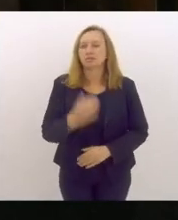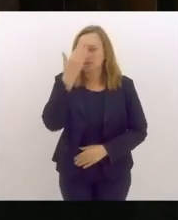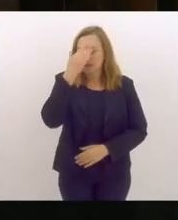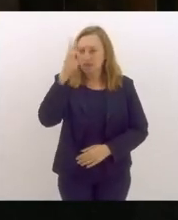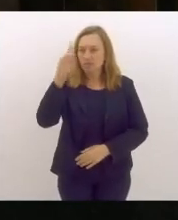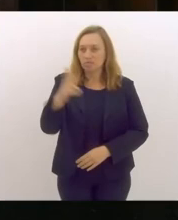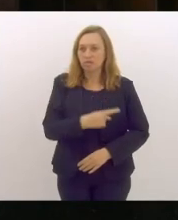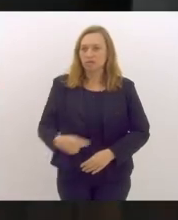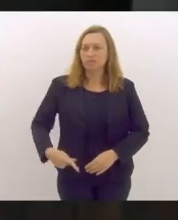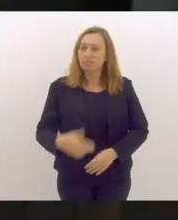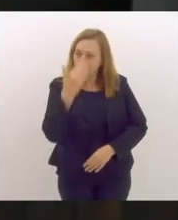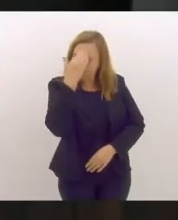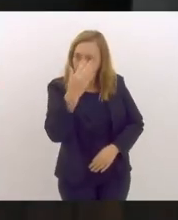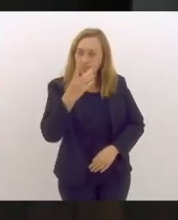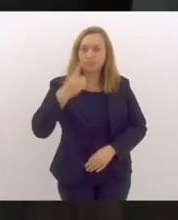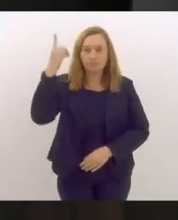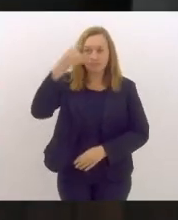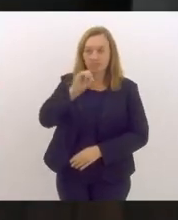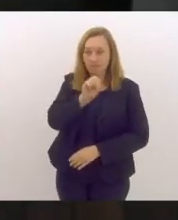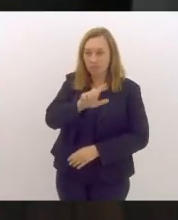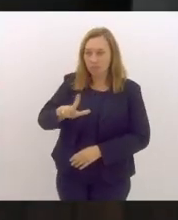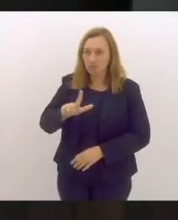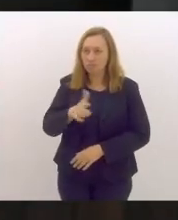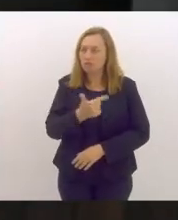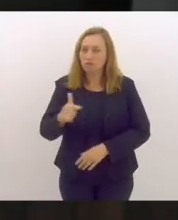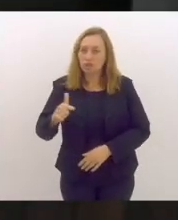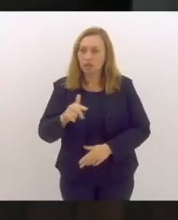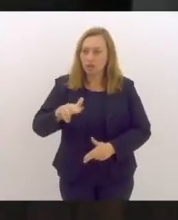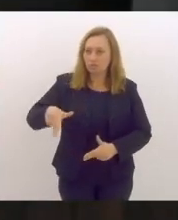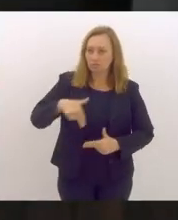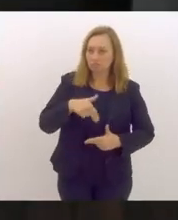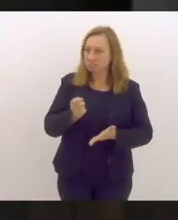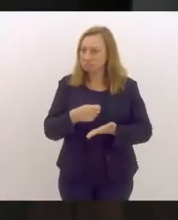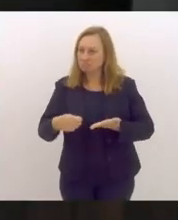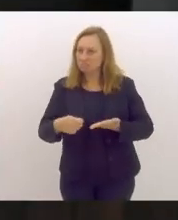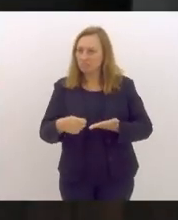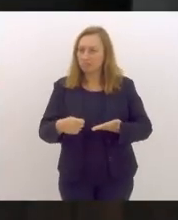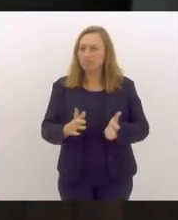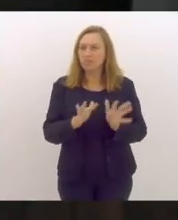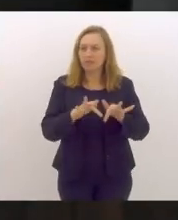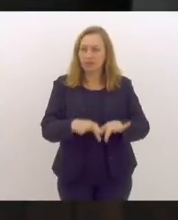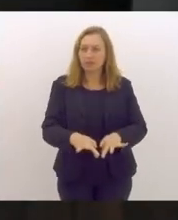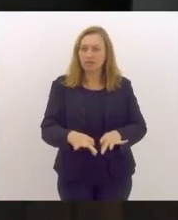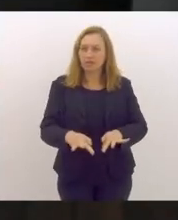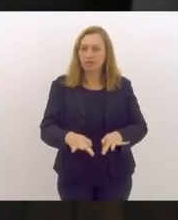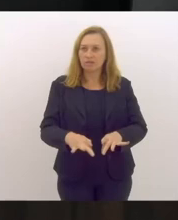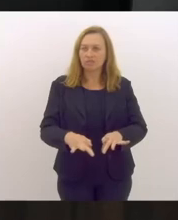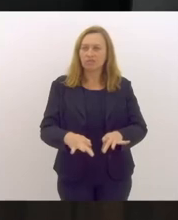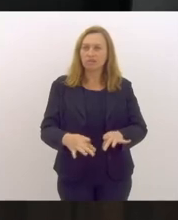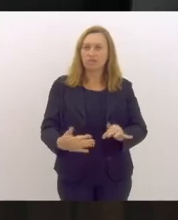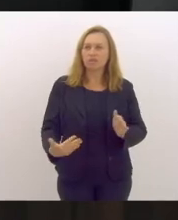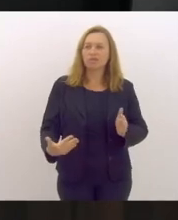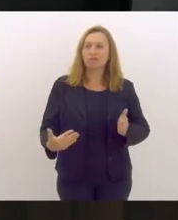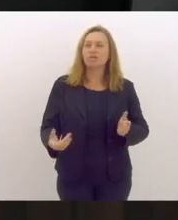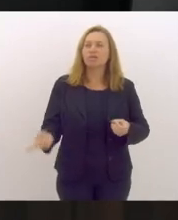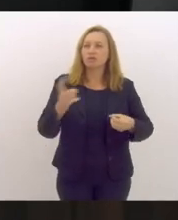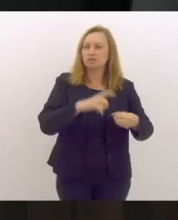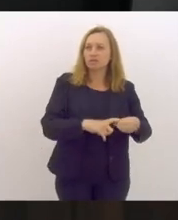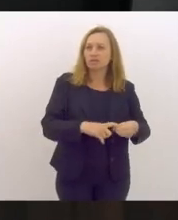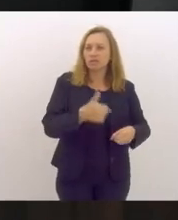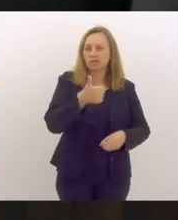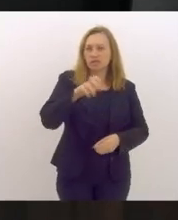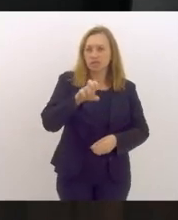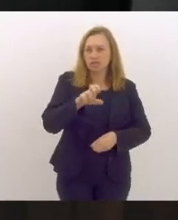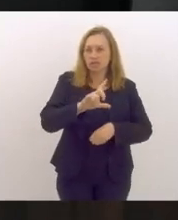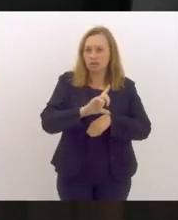obrigado seu presidência ligado Deputado Samuel Malafaia não havendo mais oradores inscritos está suspensa a sessão retornaremos a partir